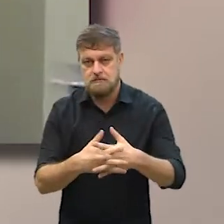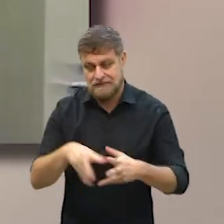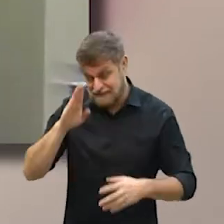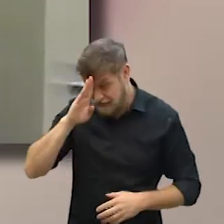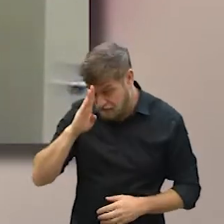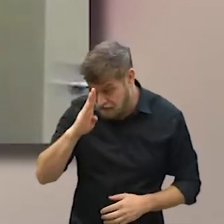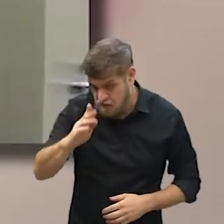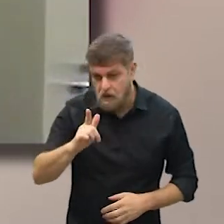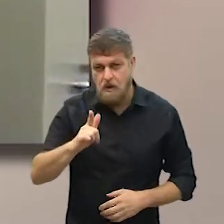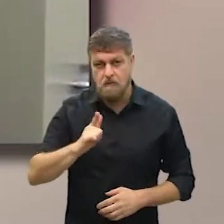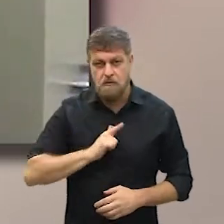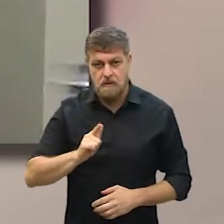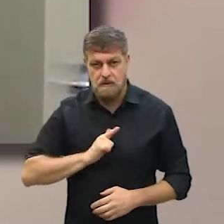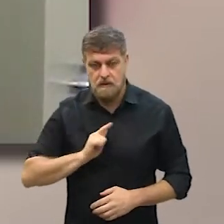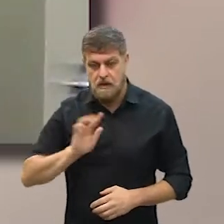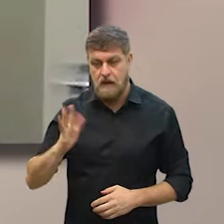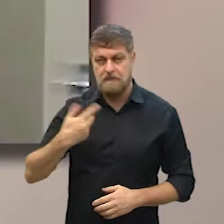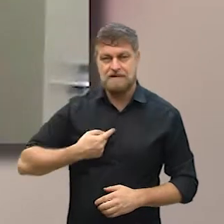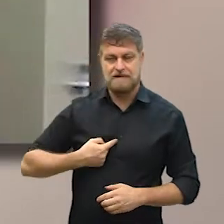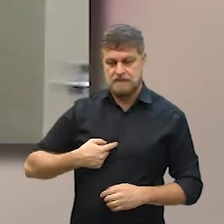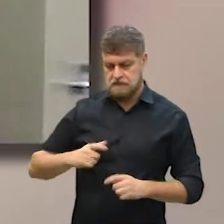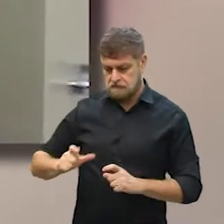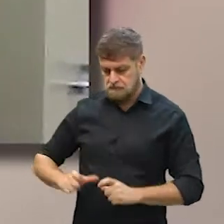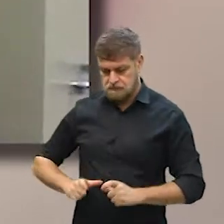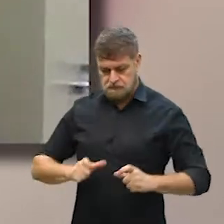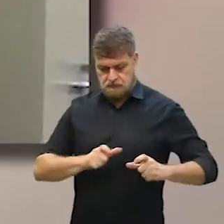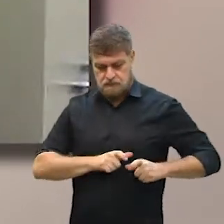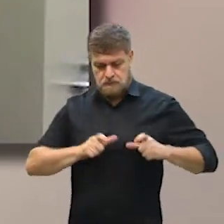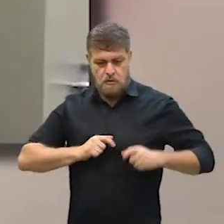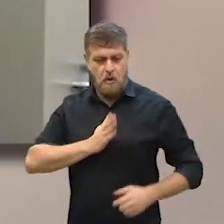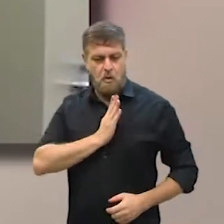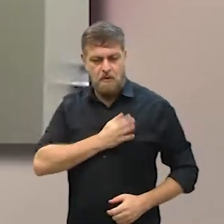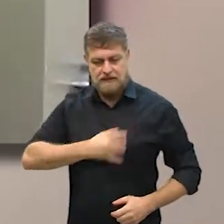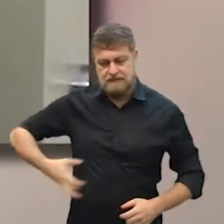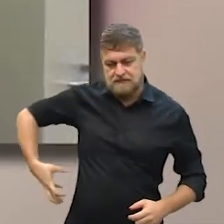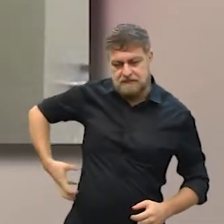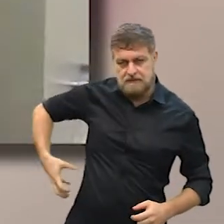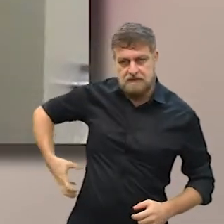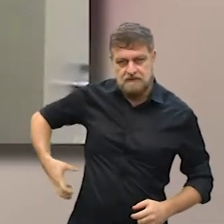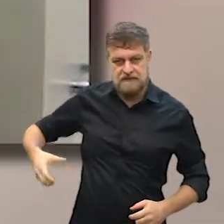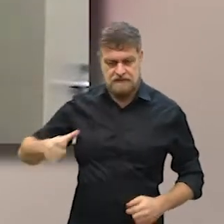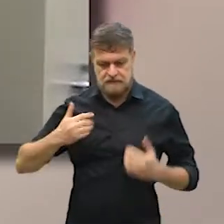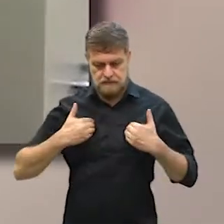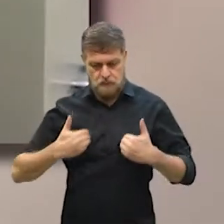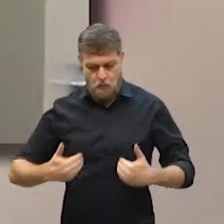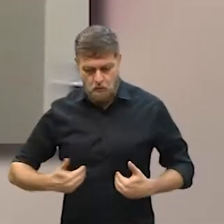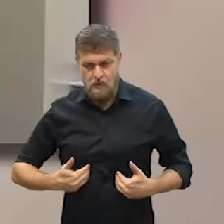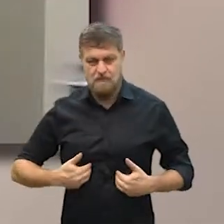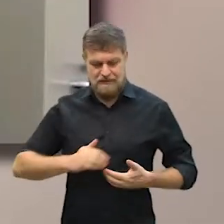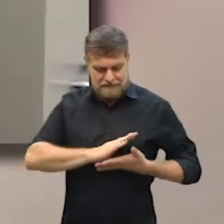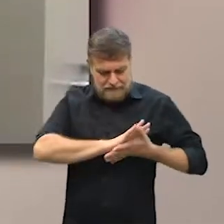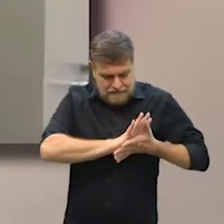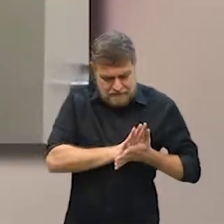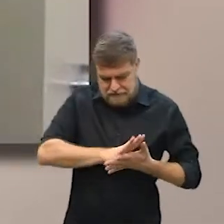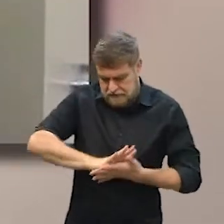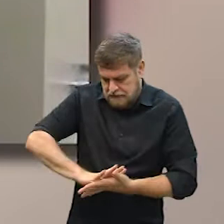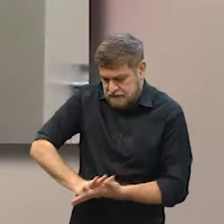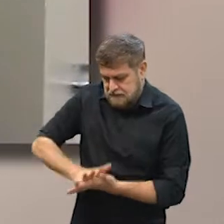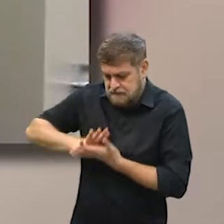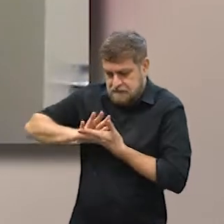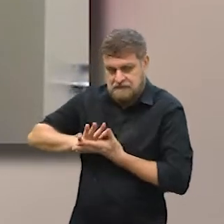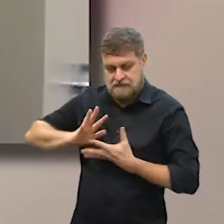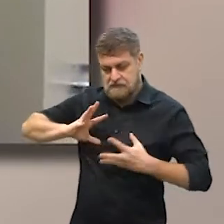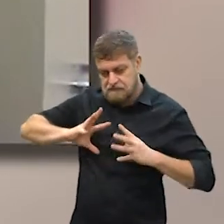maneira que a pode ser manifestações os diversos órgãos diversos sistemas em tecidos do corpo